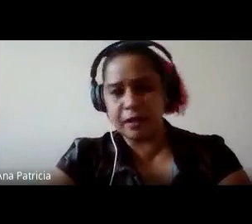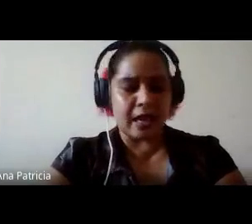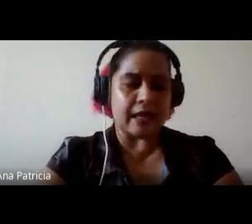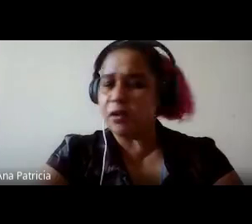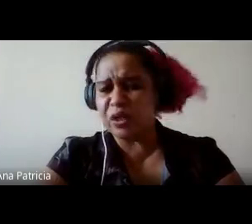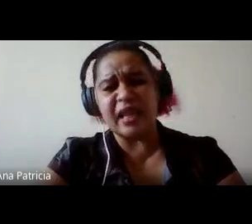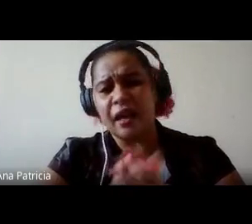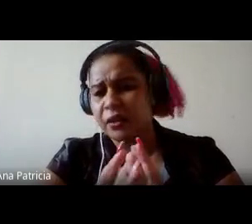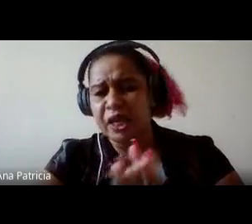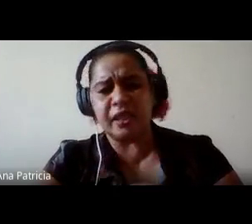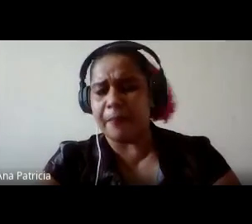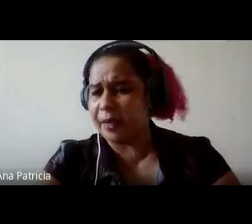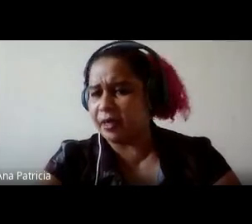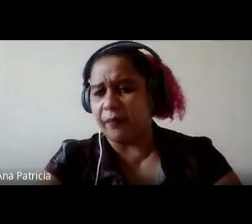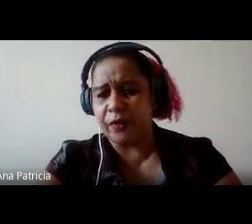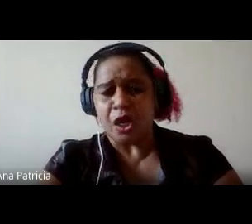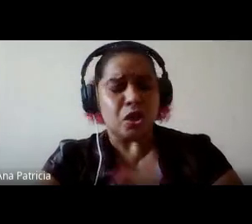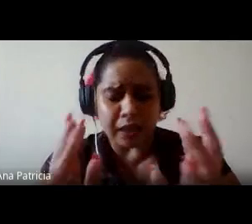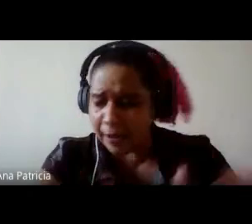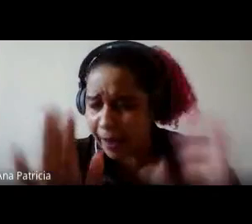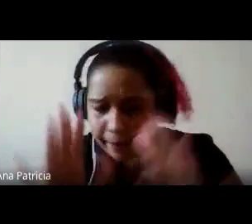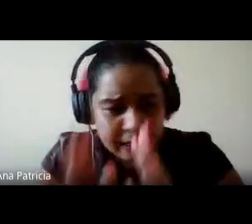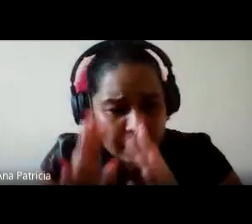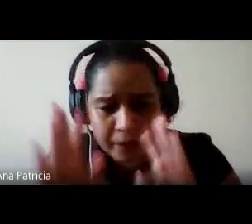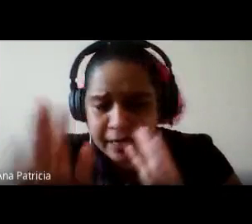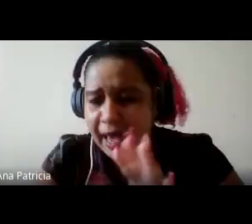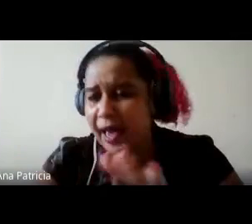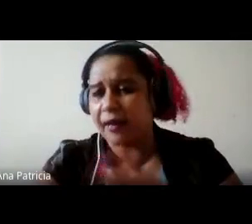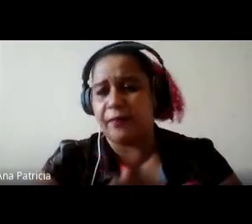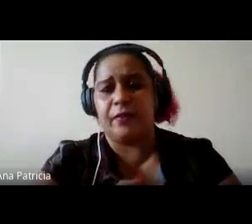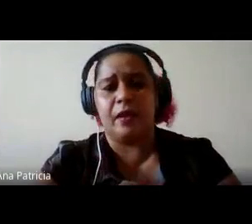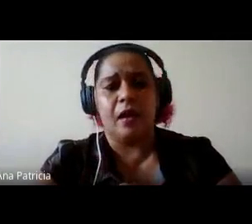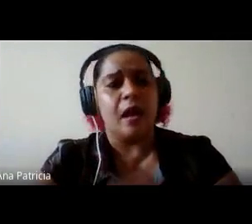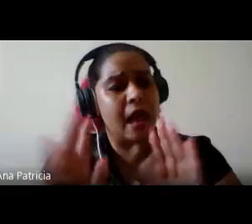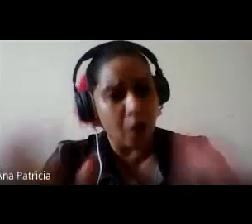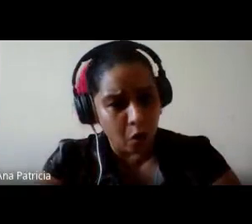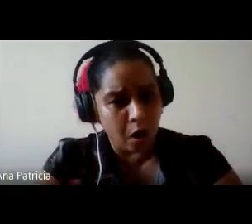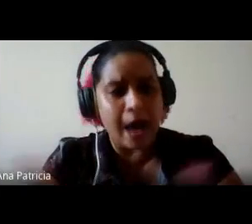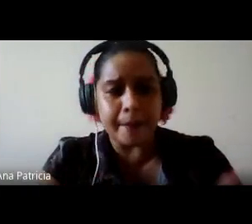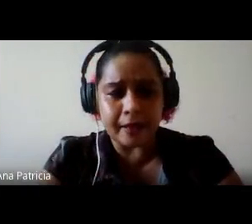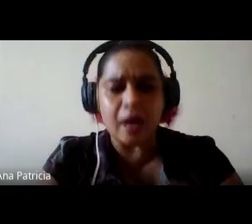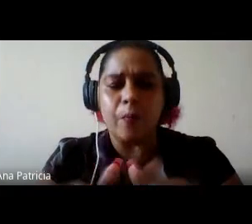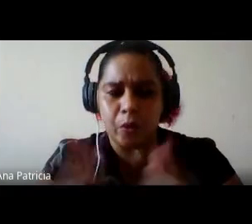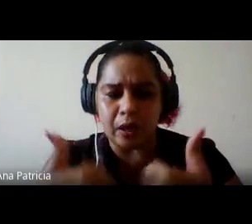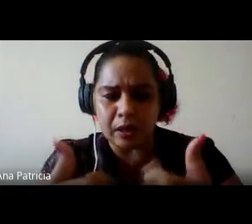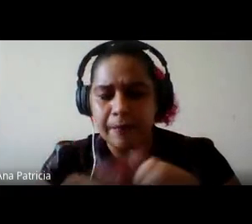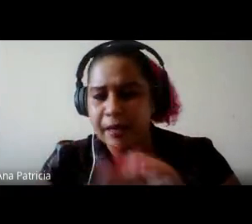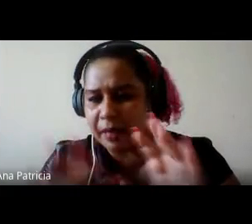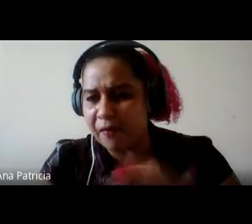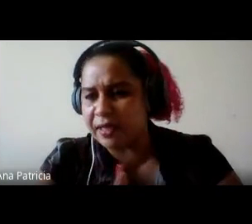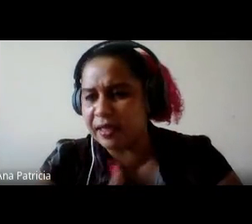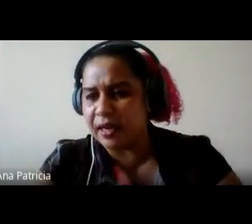e tenho medo de errar. Não, gente, é errando que a gente aprende. Só dá para aprender depois que errar. Errou, aprendeu, pronto. Agora